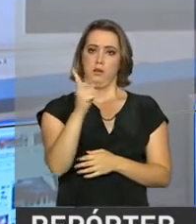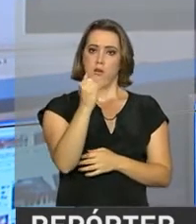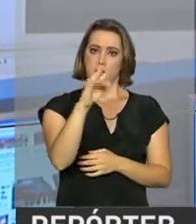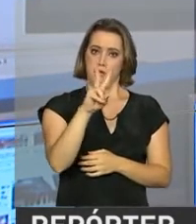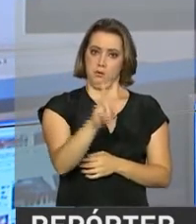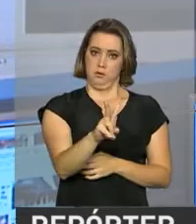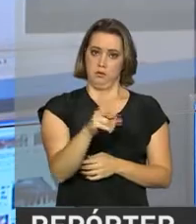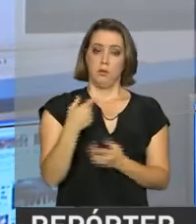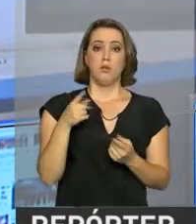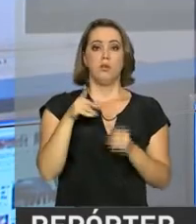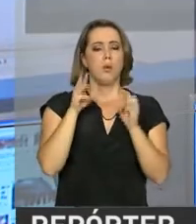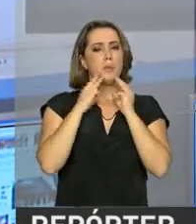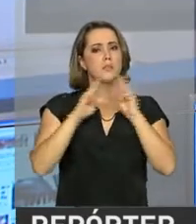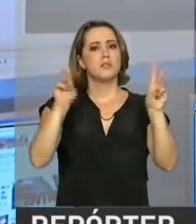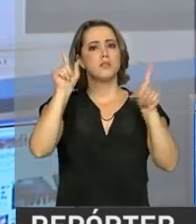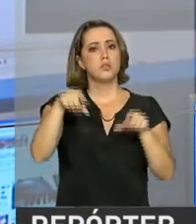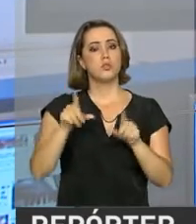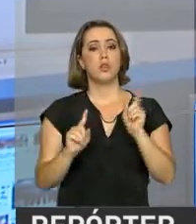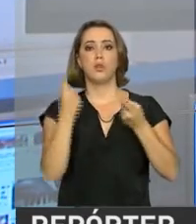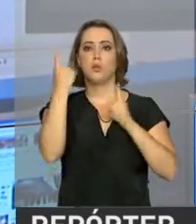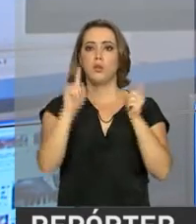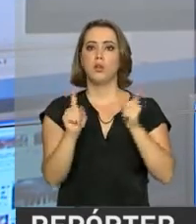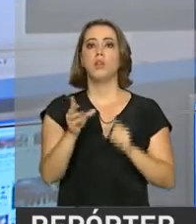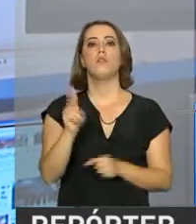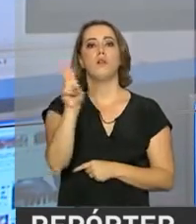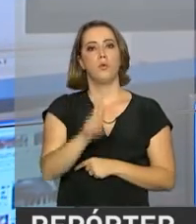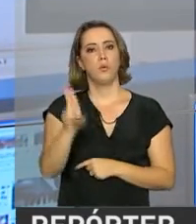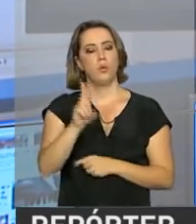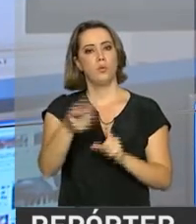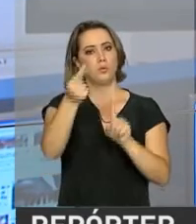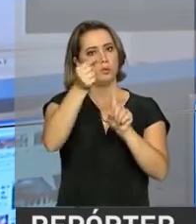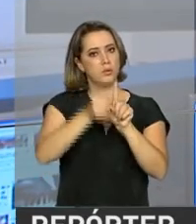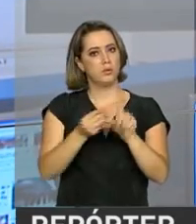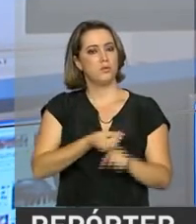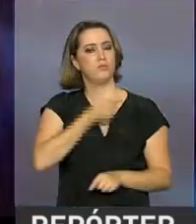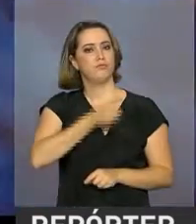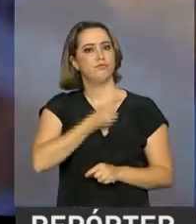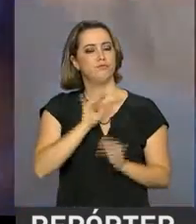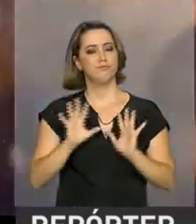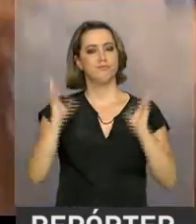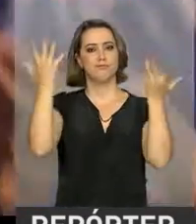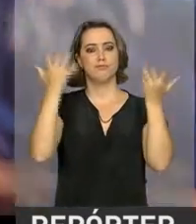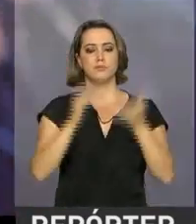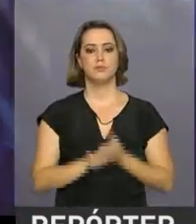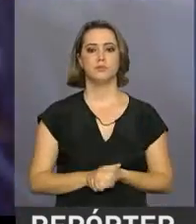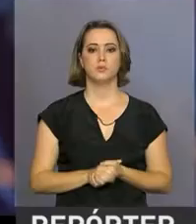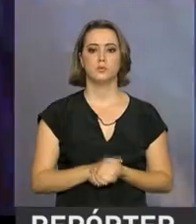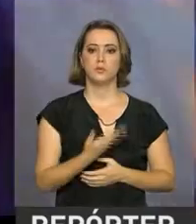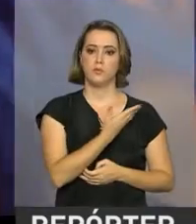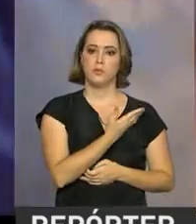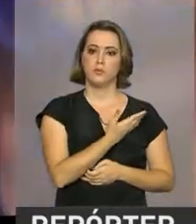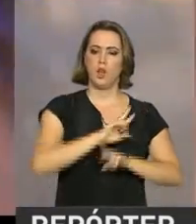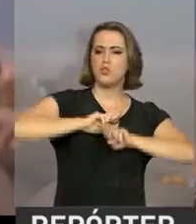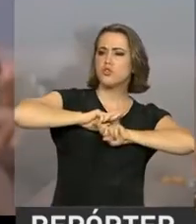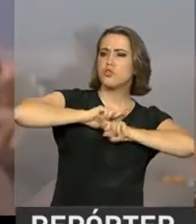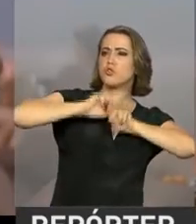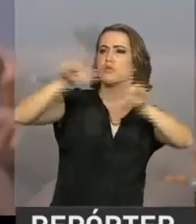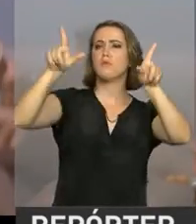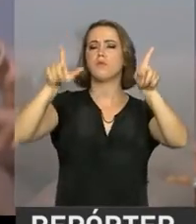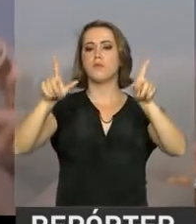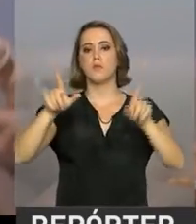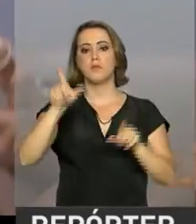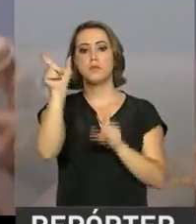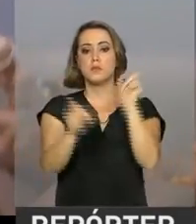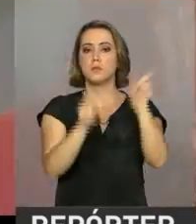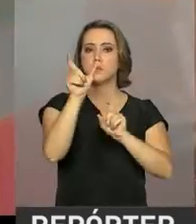no carnaval use camisinha e viva essa grande festa milhões de pessoas brincam o carnaval